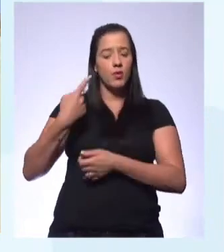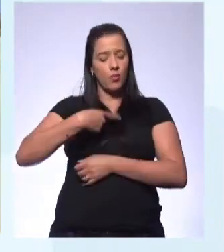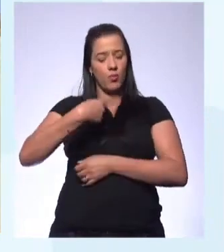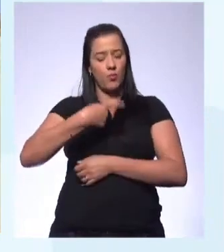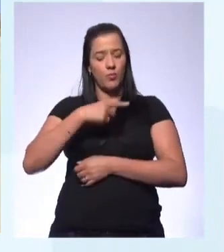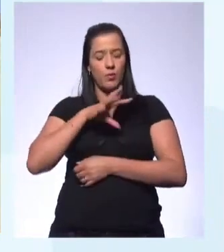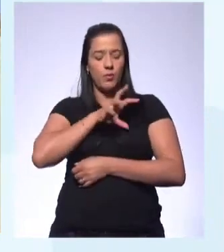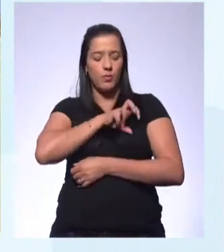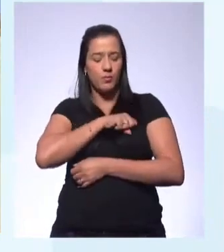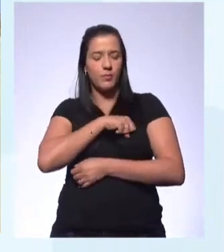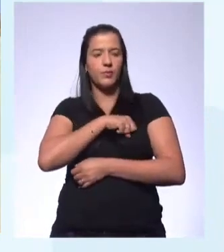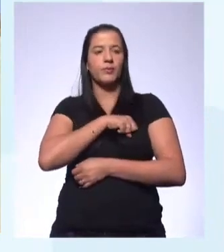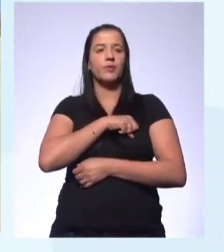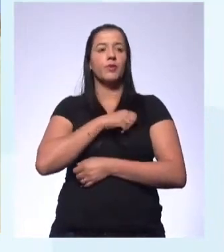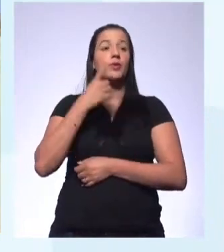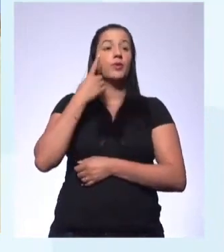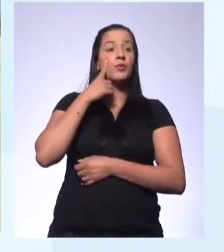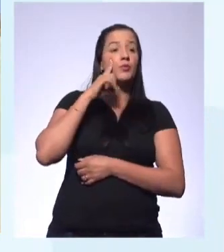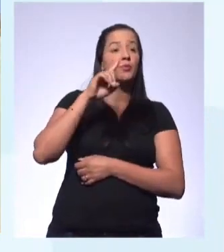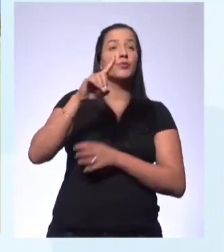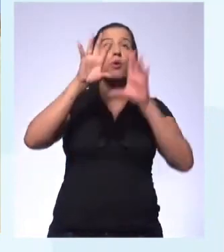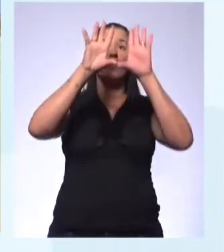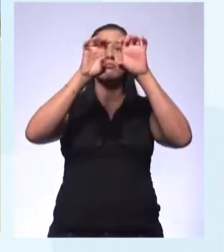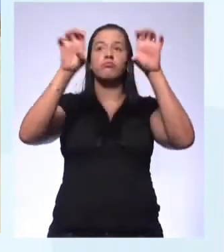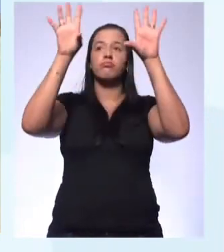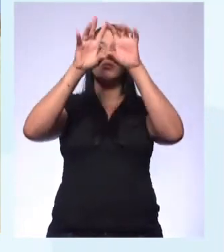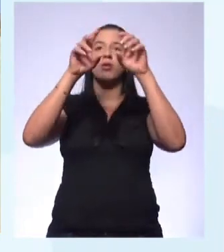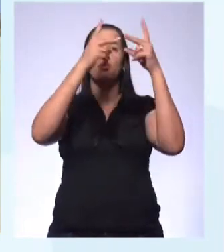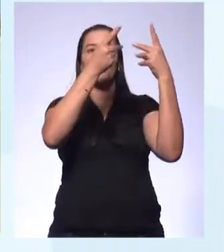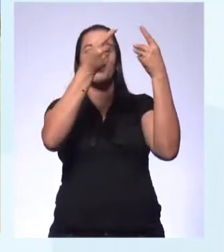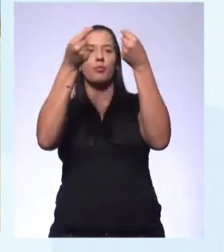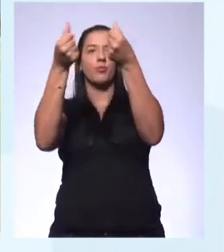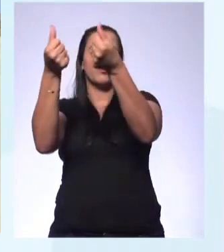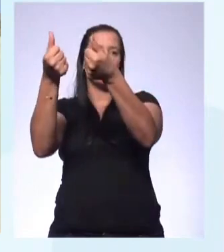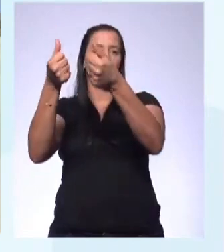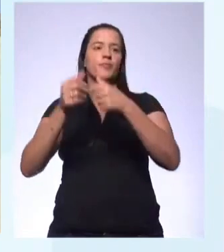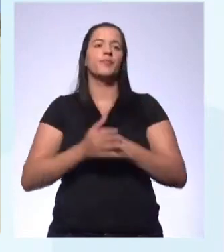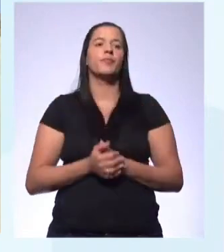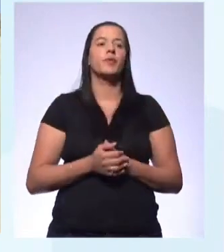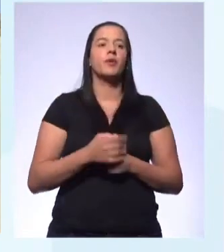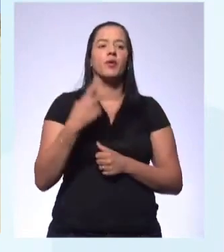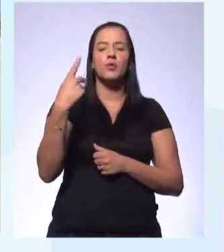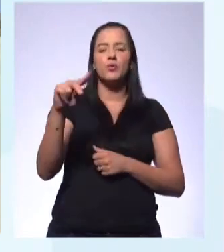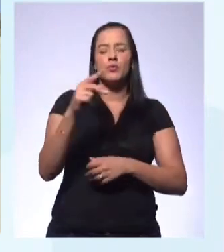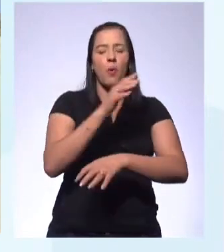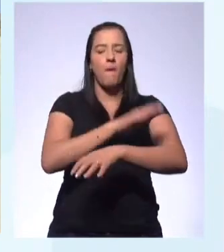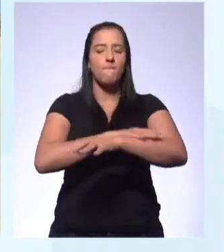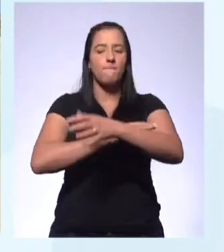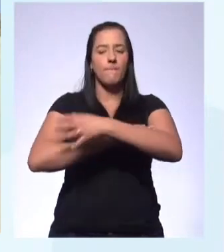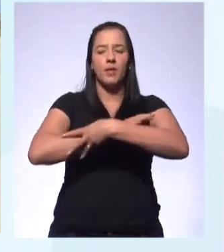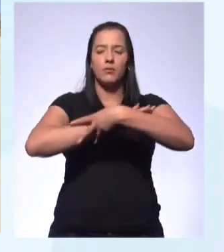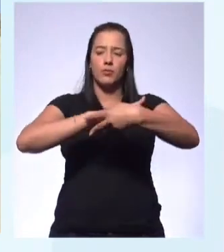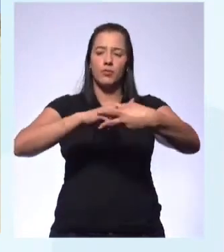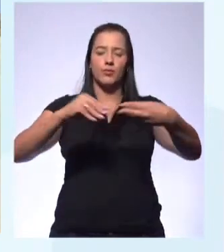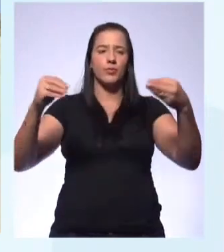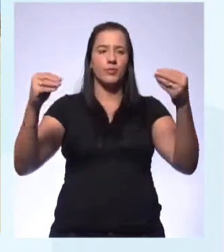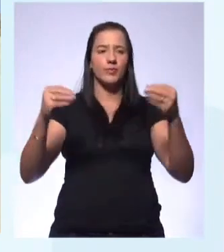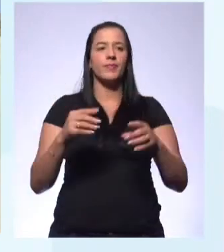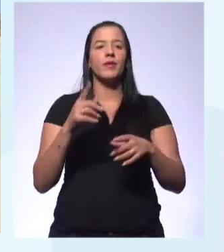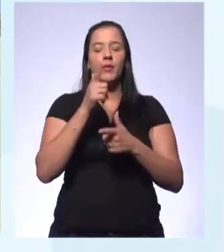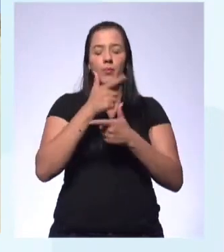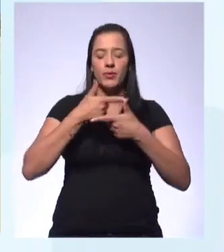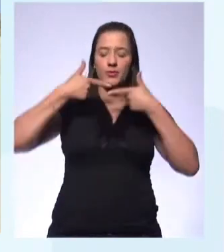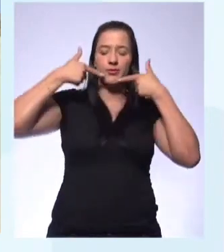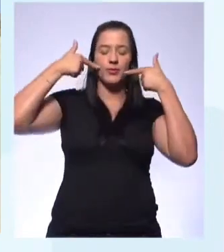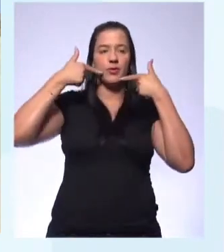amor, que um dia os ventos do céu a dor nos seus braços furiosos levaram e ao meu